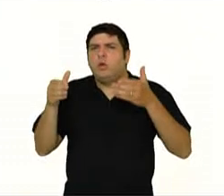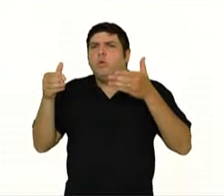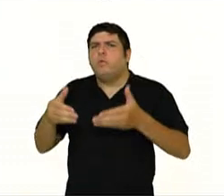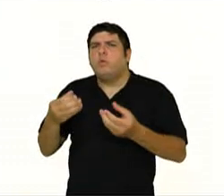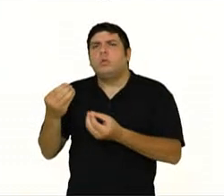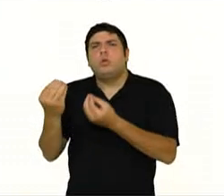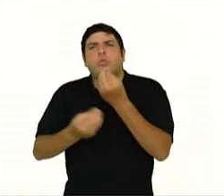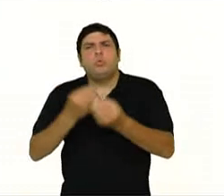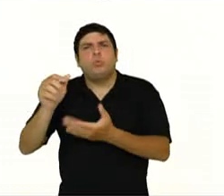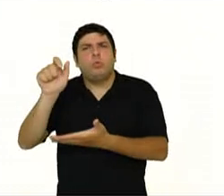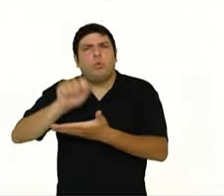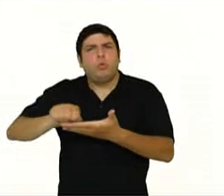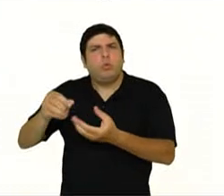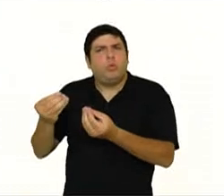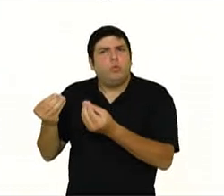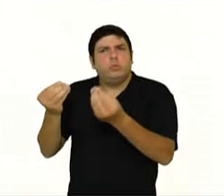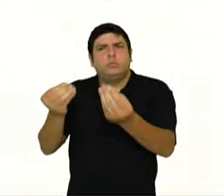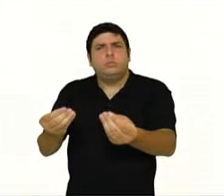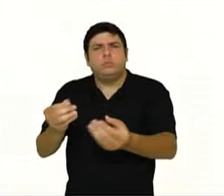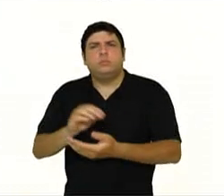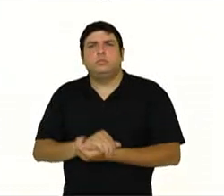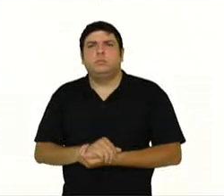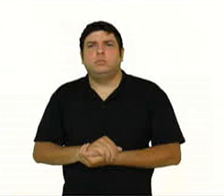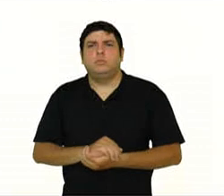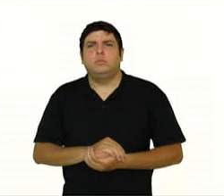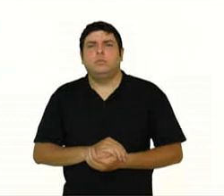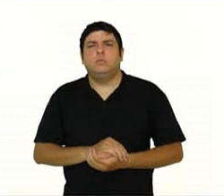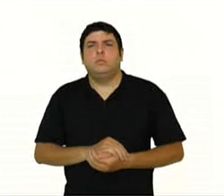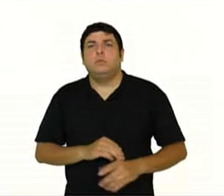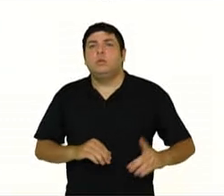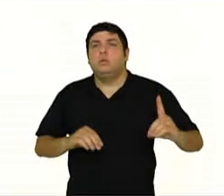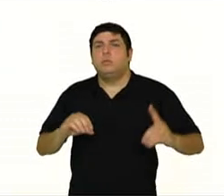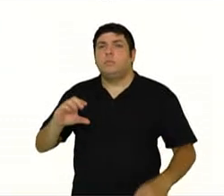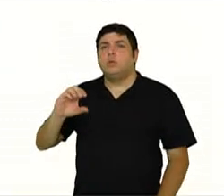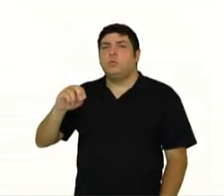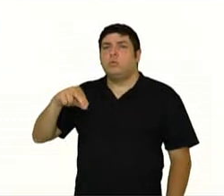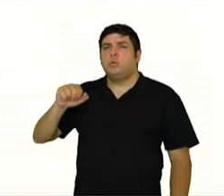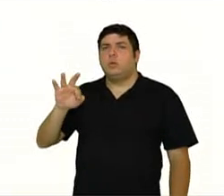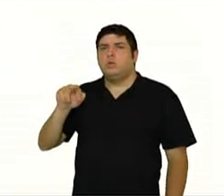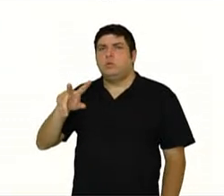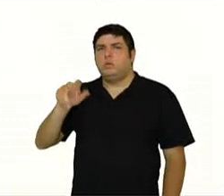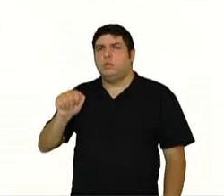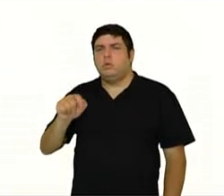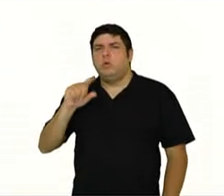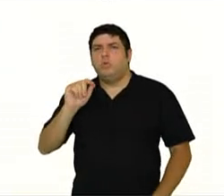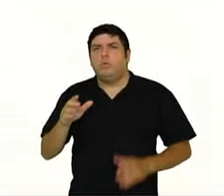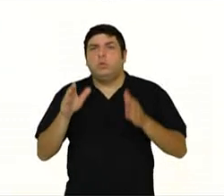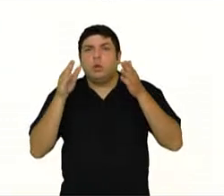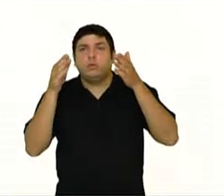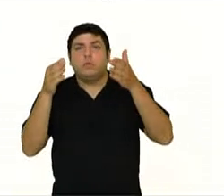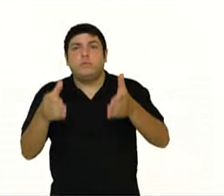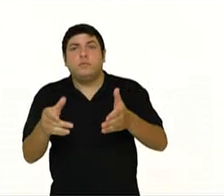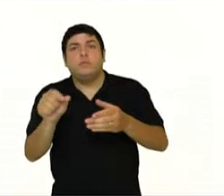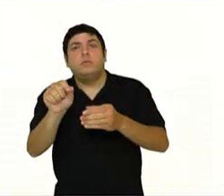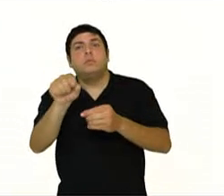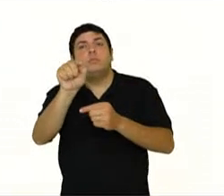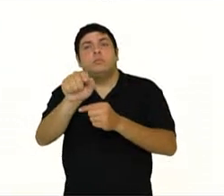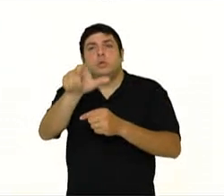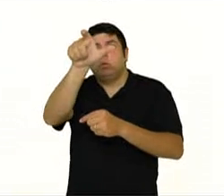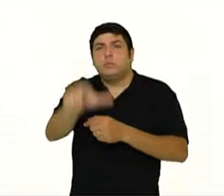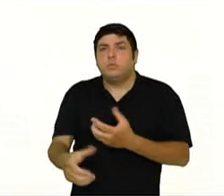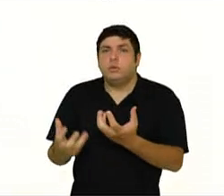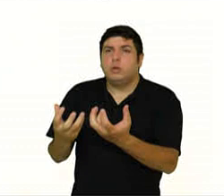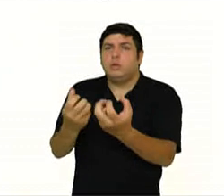canal para enviar a mensagem. Função conativa, pois o foco está no receptor, em quem vai receber essa mensagem.